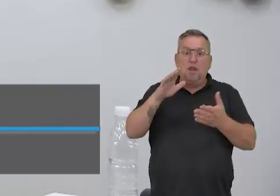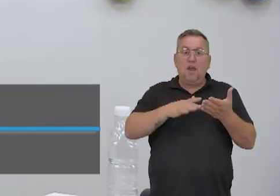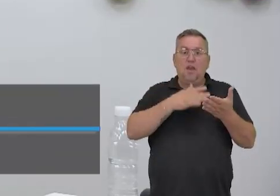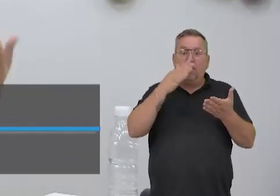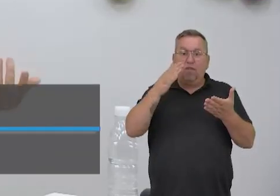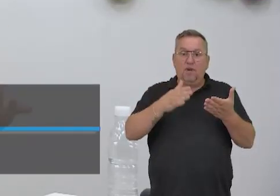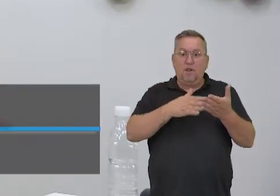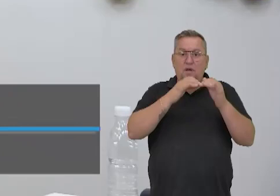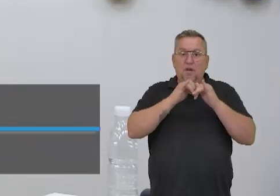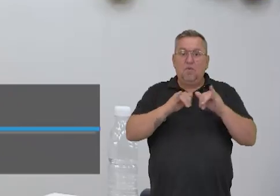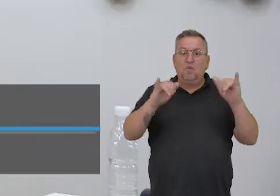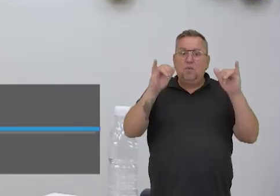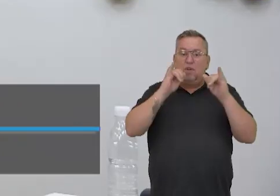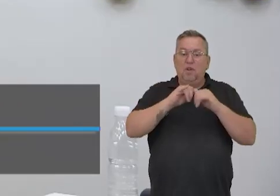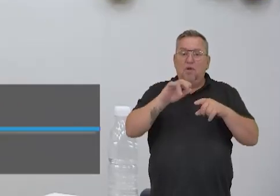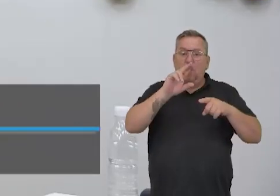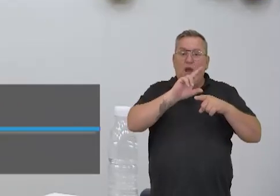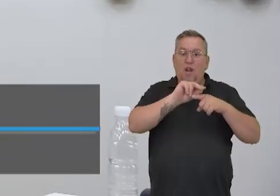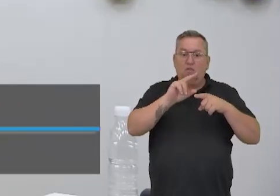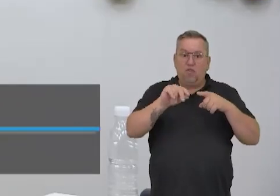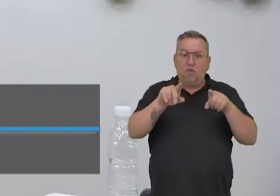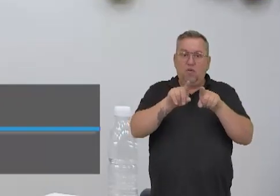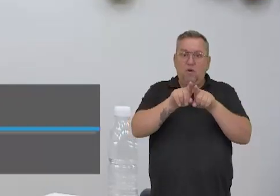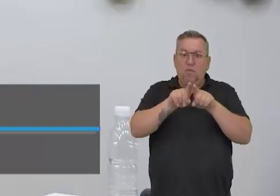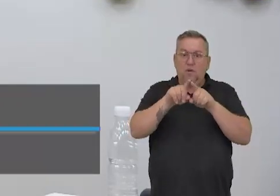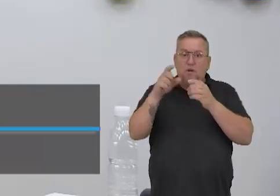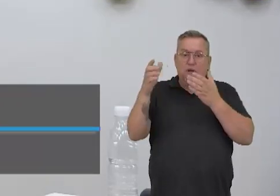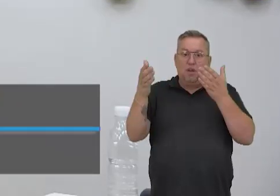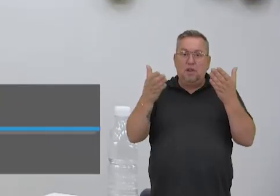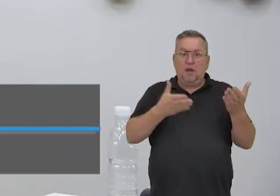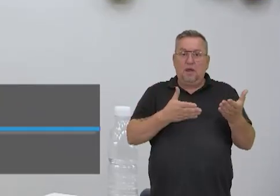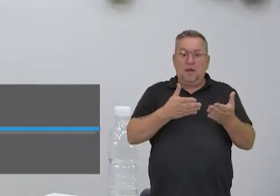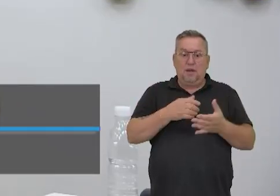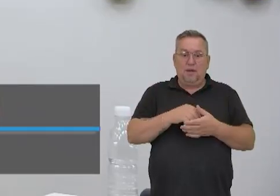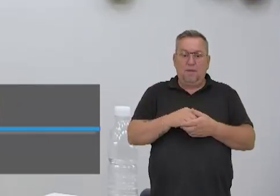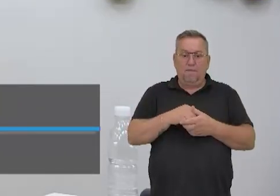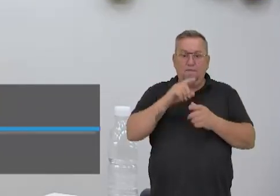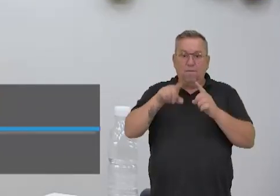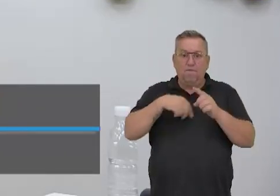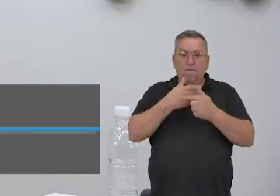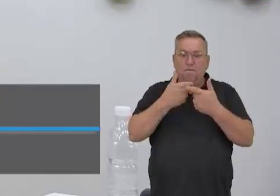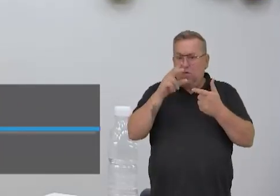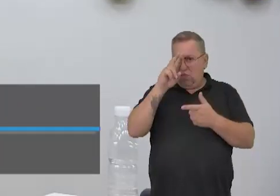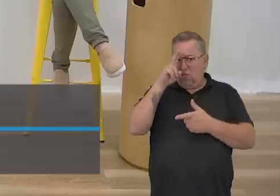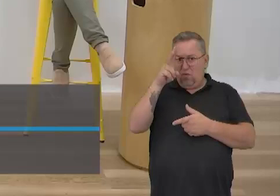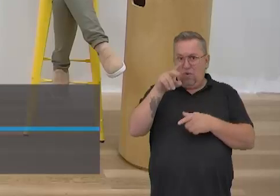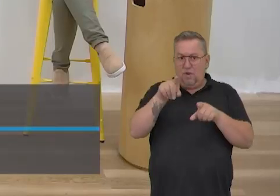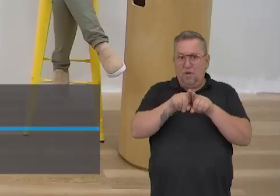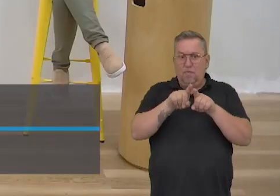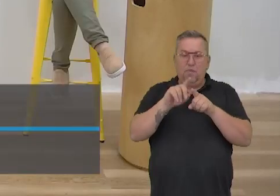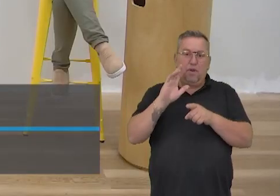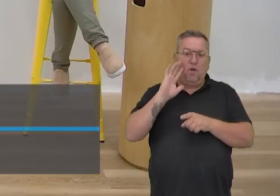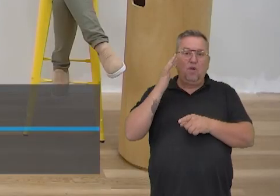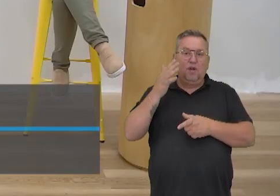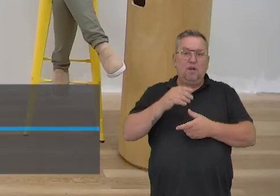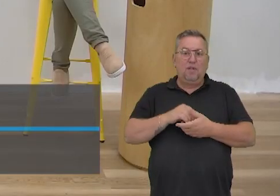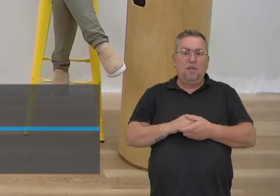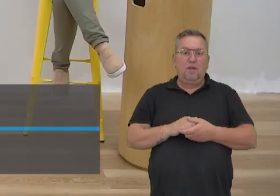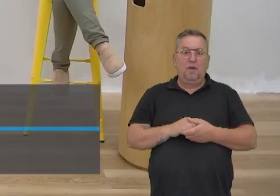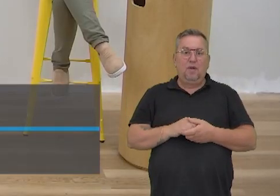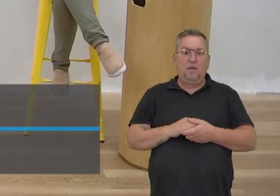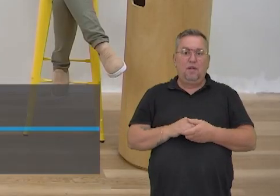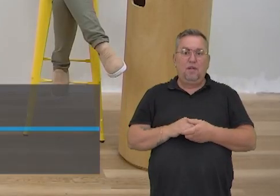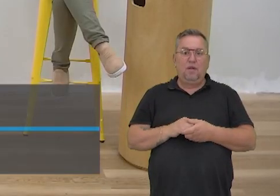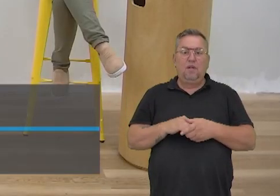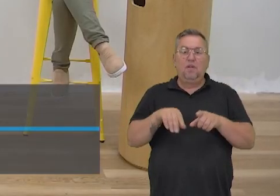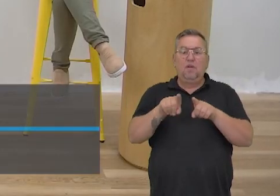né, que publicam aí artigos, porque quando a gente publica um artigo, ele traz mais força para essa pesquisa, né? E eles